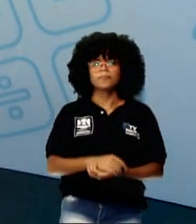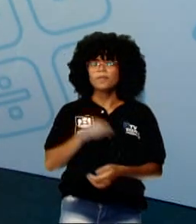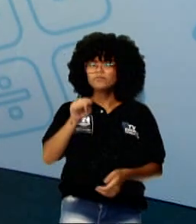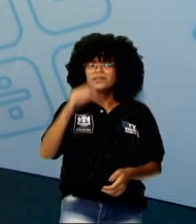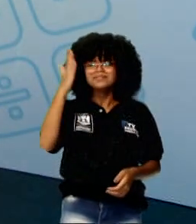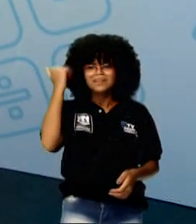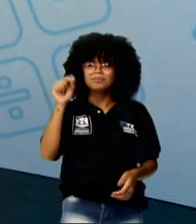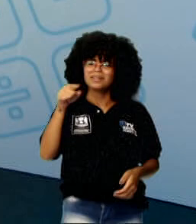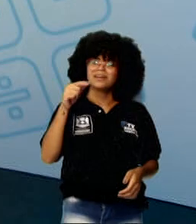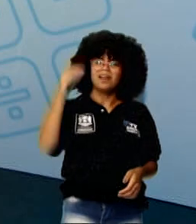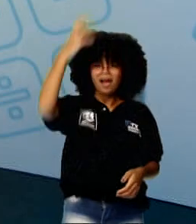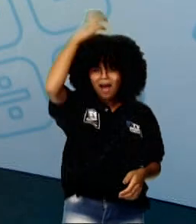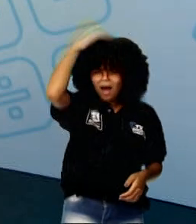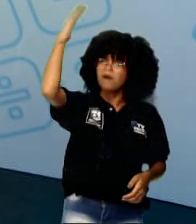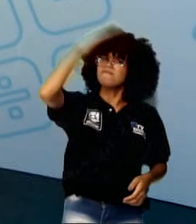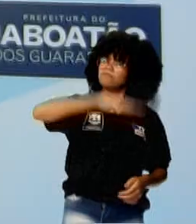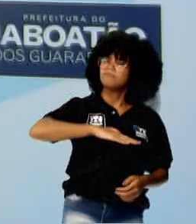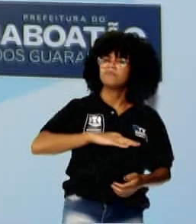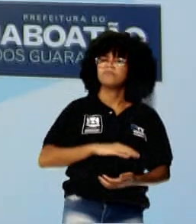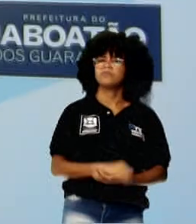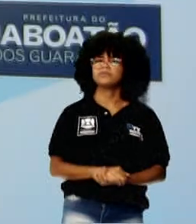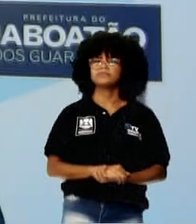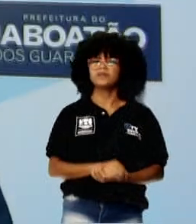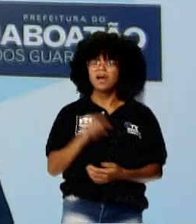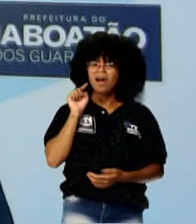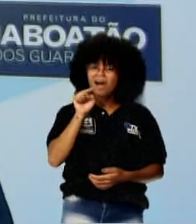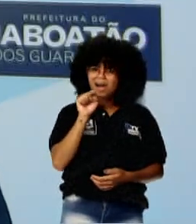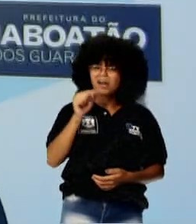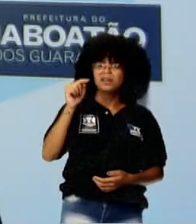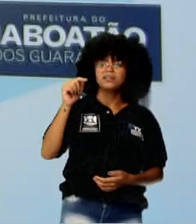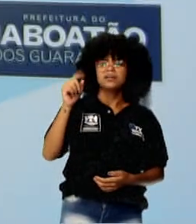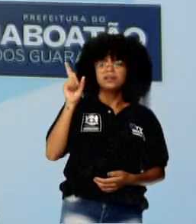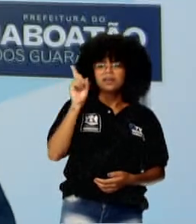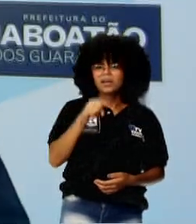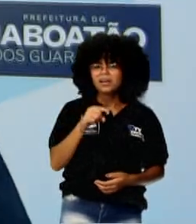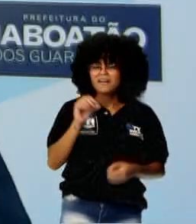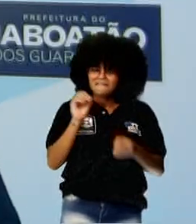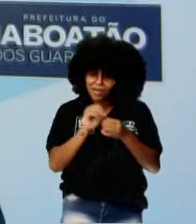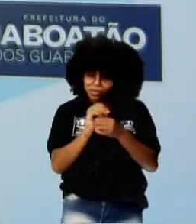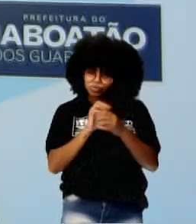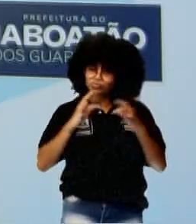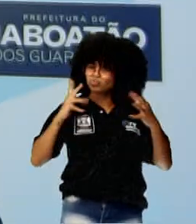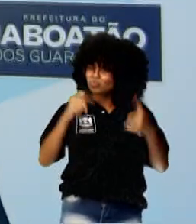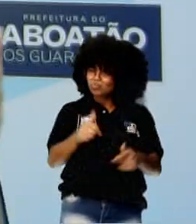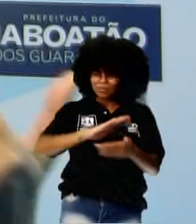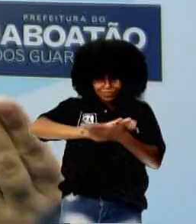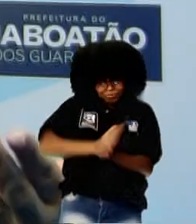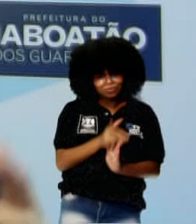não sabe que aquela rainha é má? Aquela rainha, ela faz de tudo para destruir